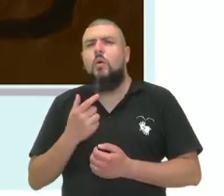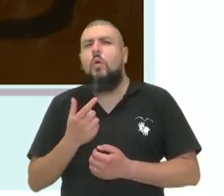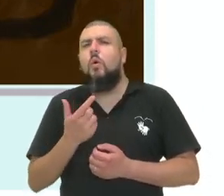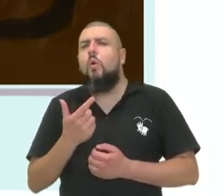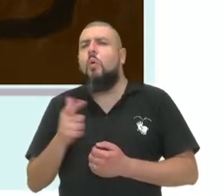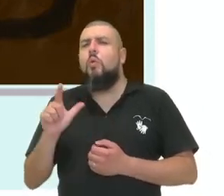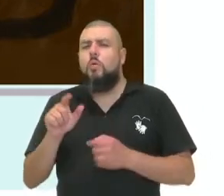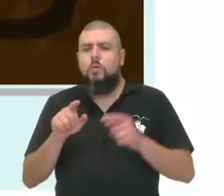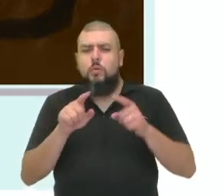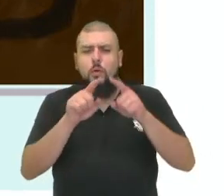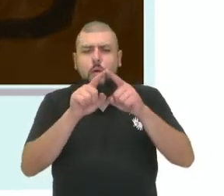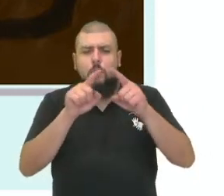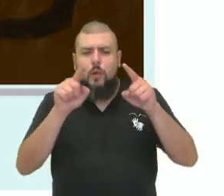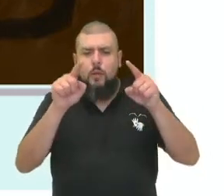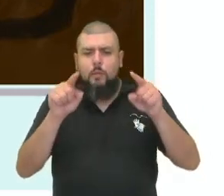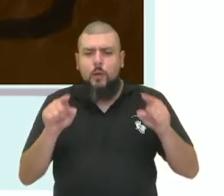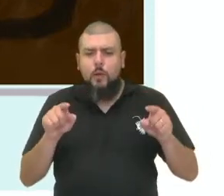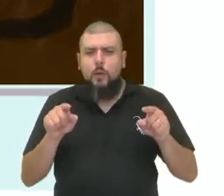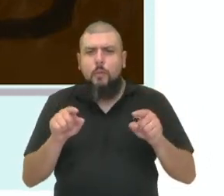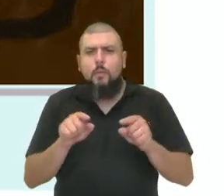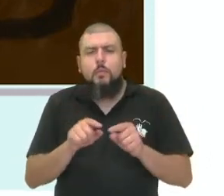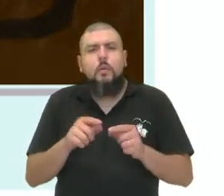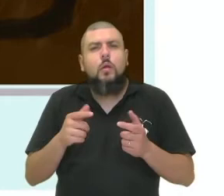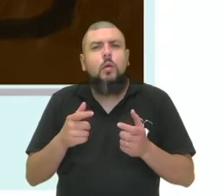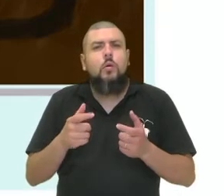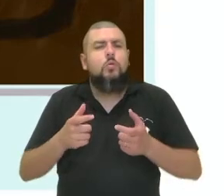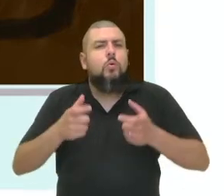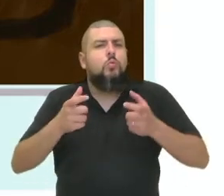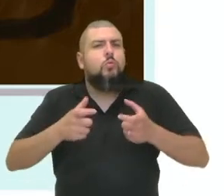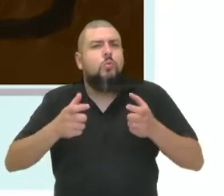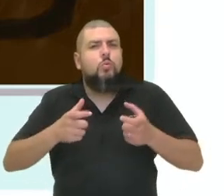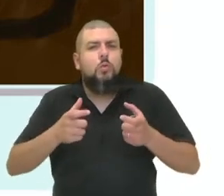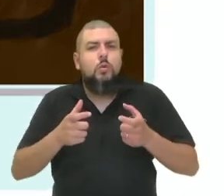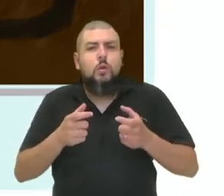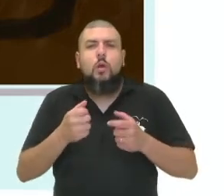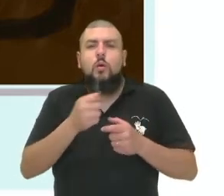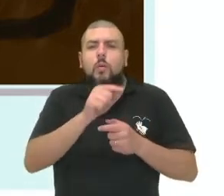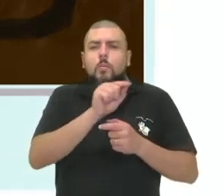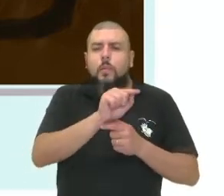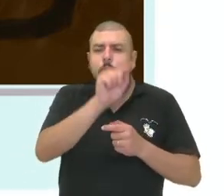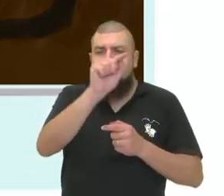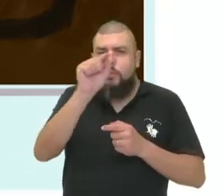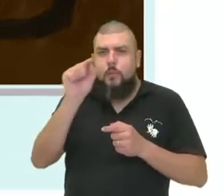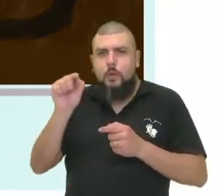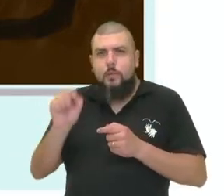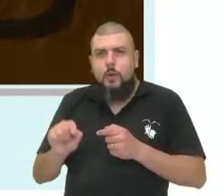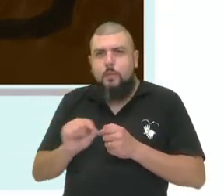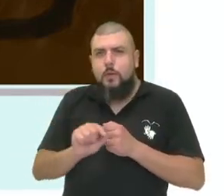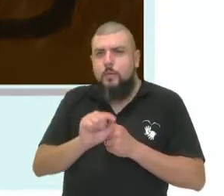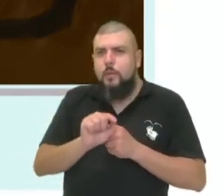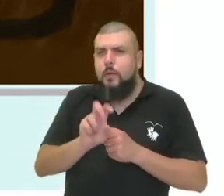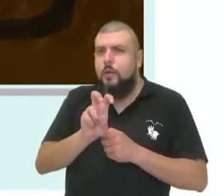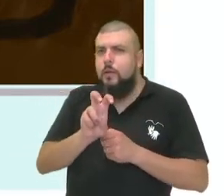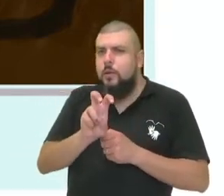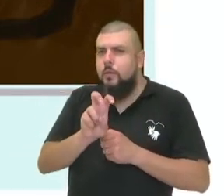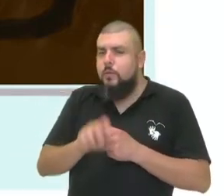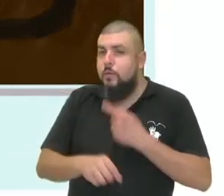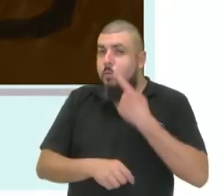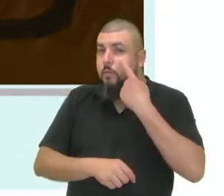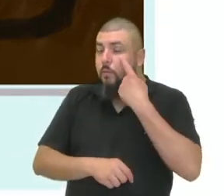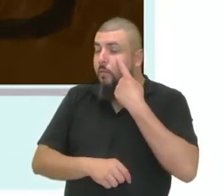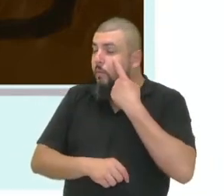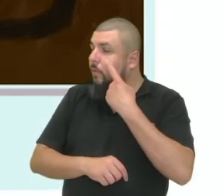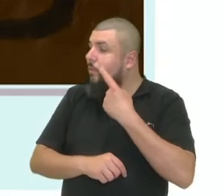tem assim né então a gente tem outros aqui que a gente pode observar olha só aqui também tem um que tem quatro lados são